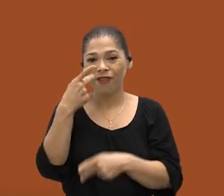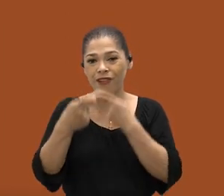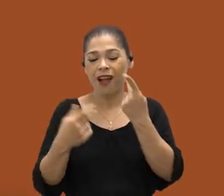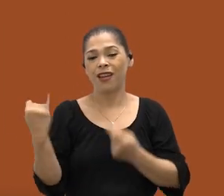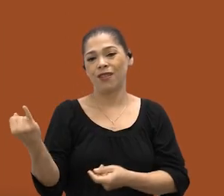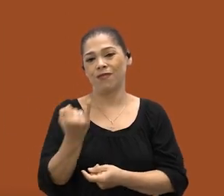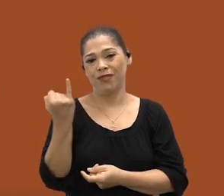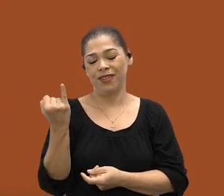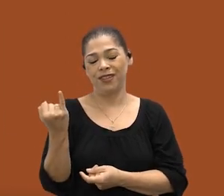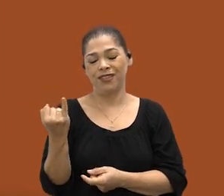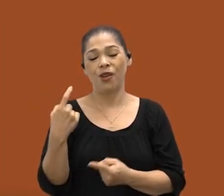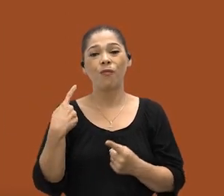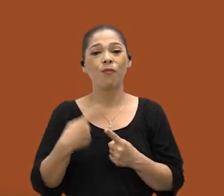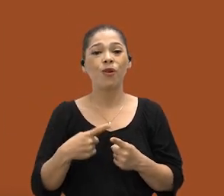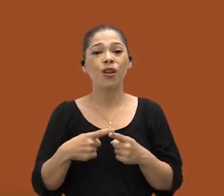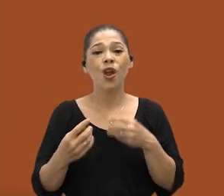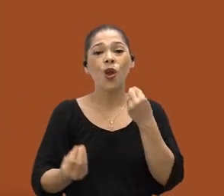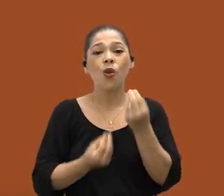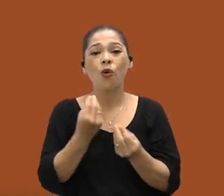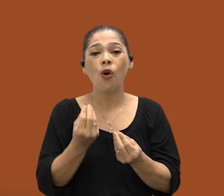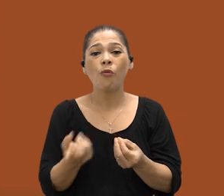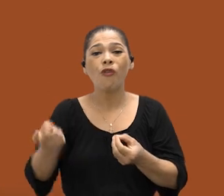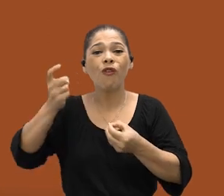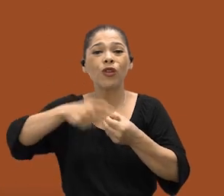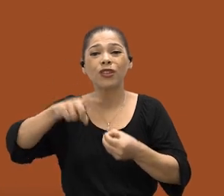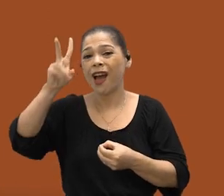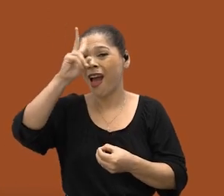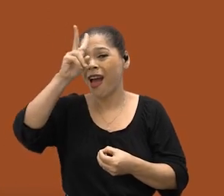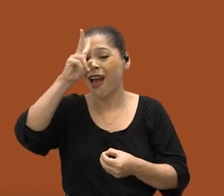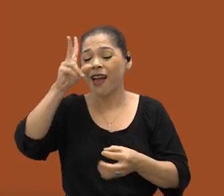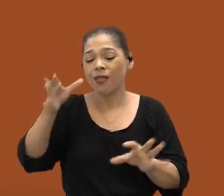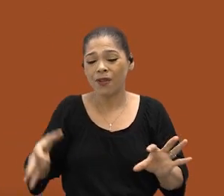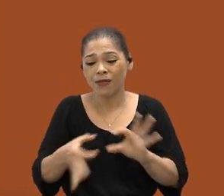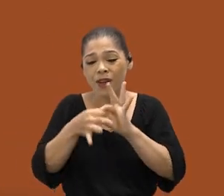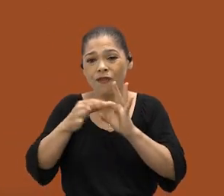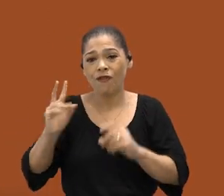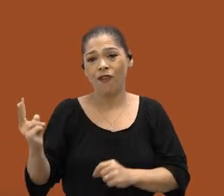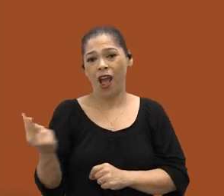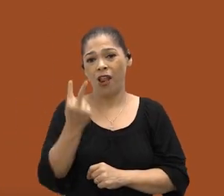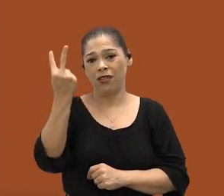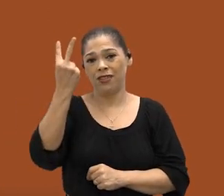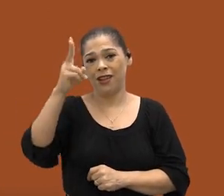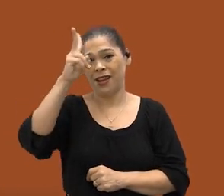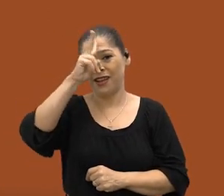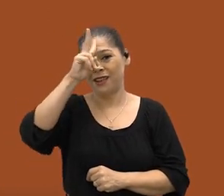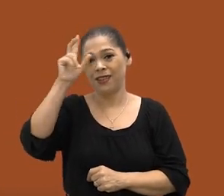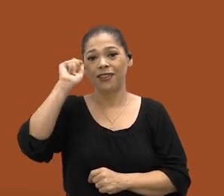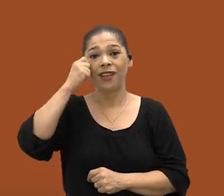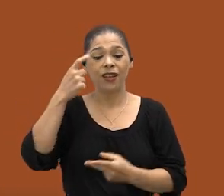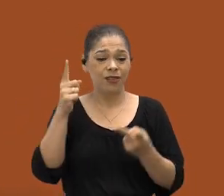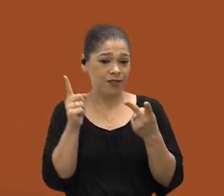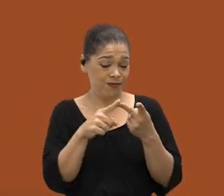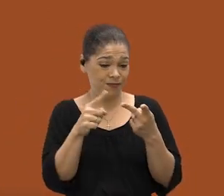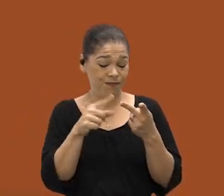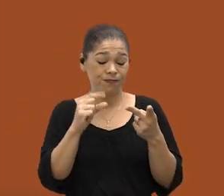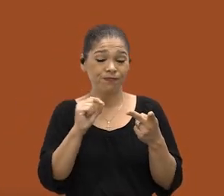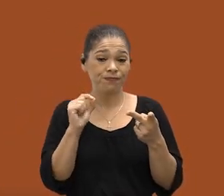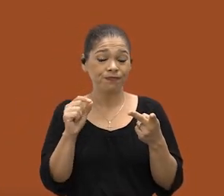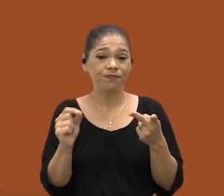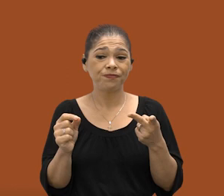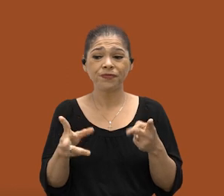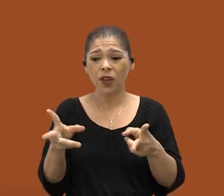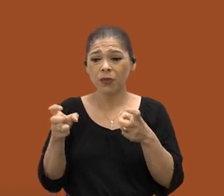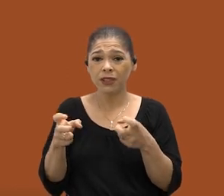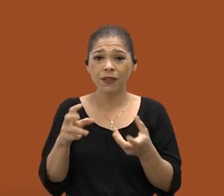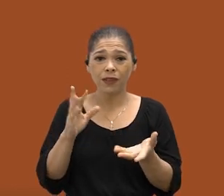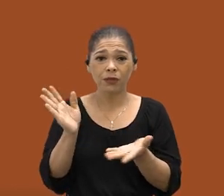fala eu acho importantíssimo como a gente retomar a história dele a primeira valorizando isso segundo eu tenho